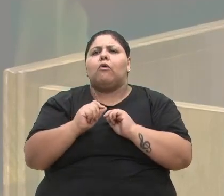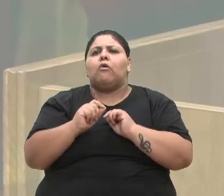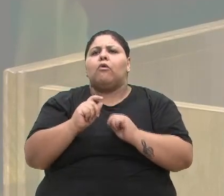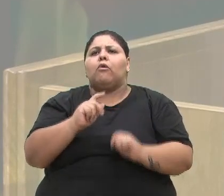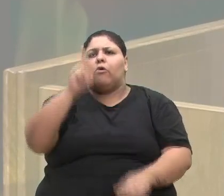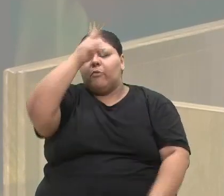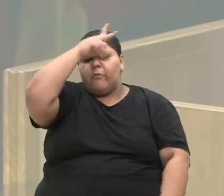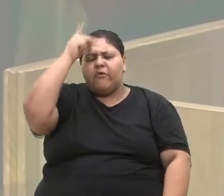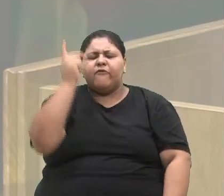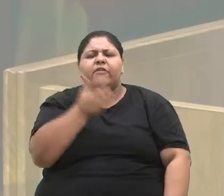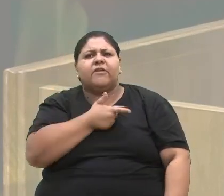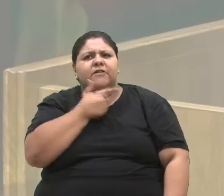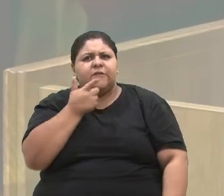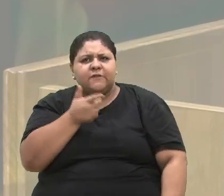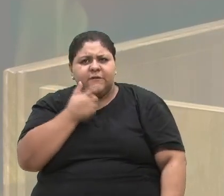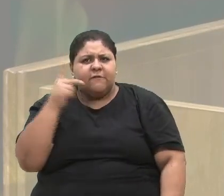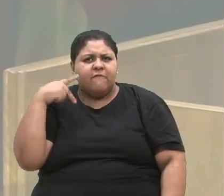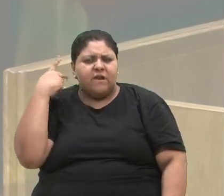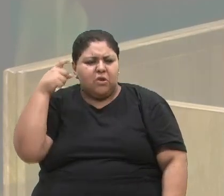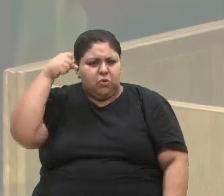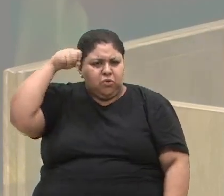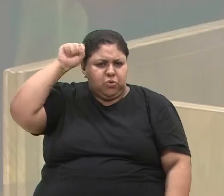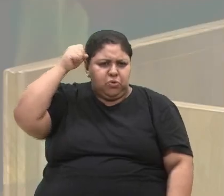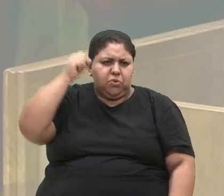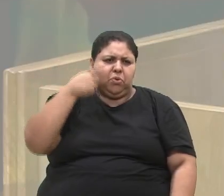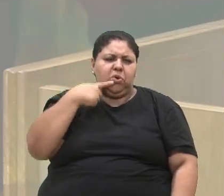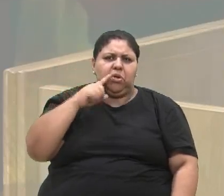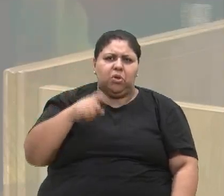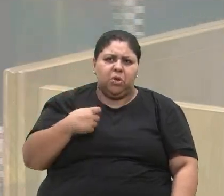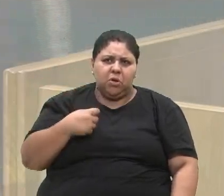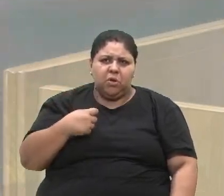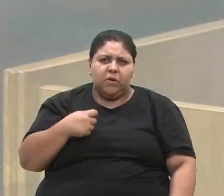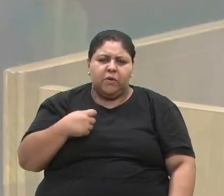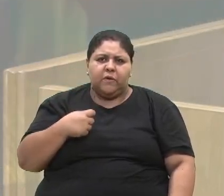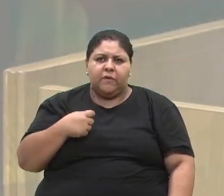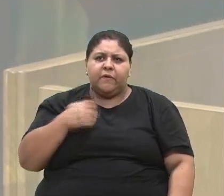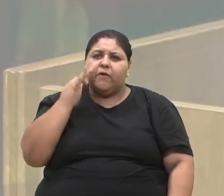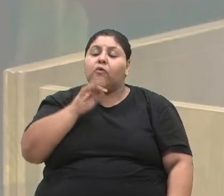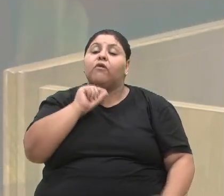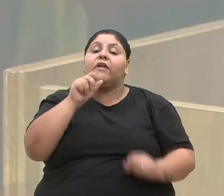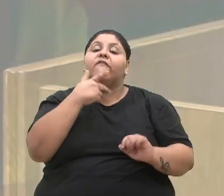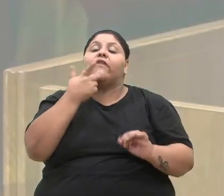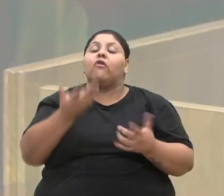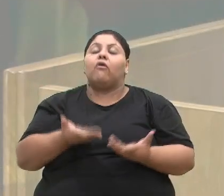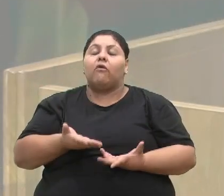Alceu, vereadora Gladys, vereador Xuxa, vereadora Tatiane, o que ele falou?